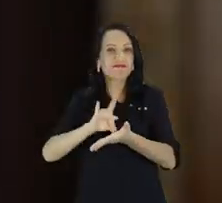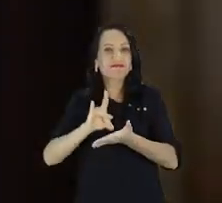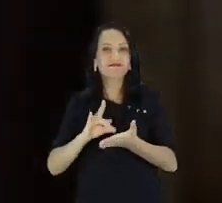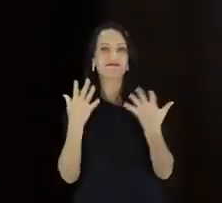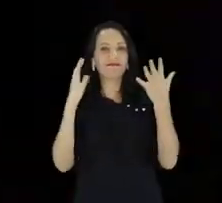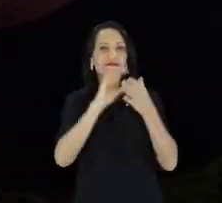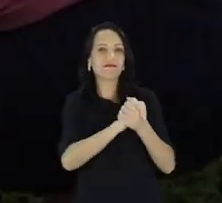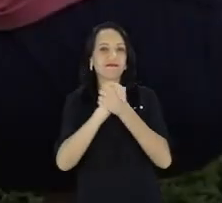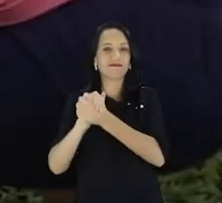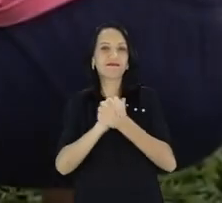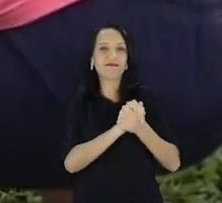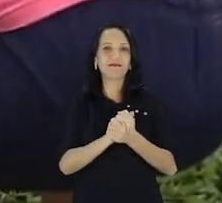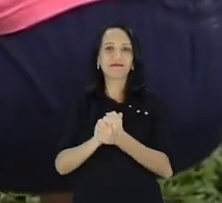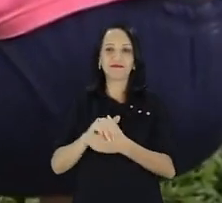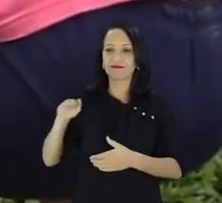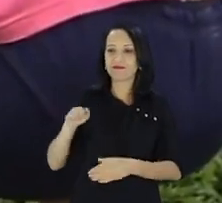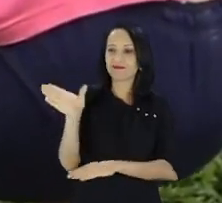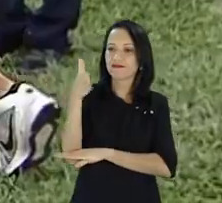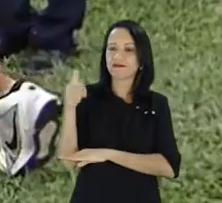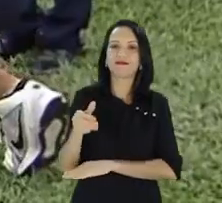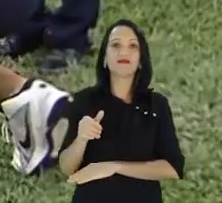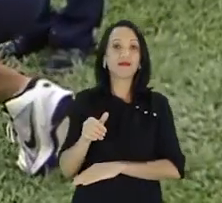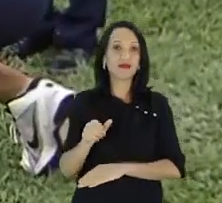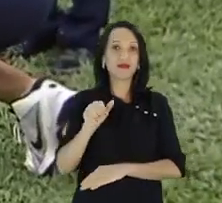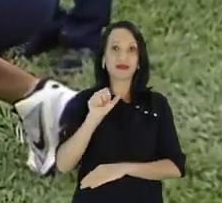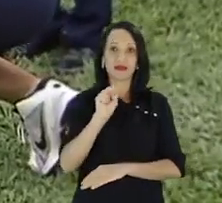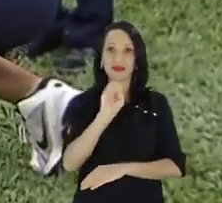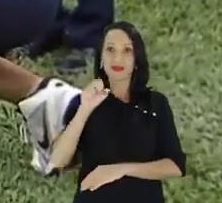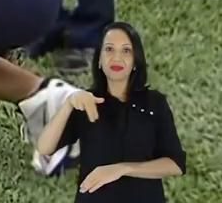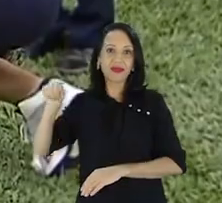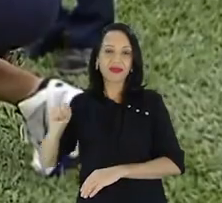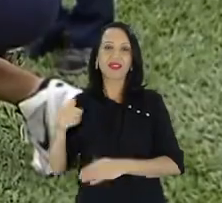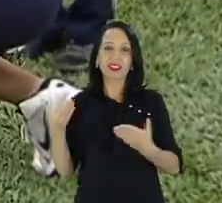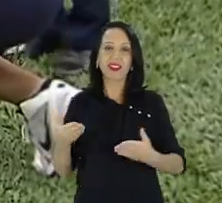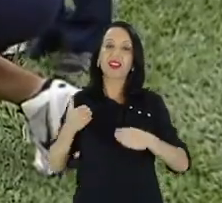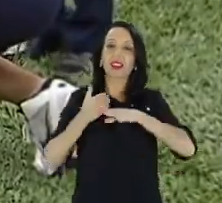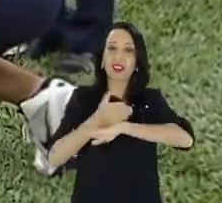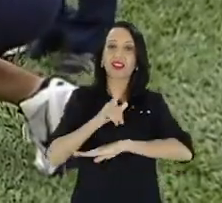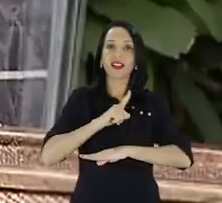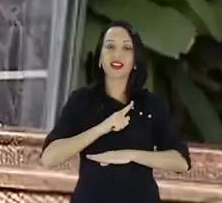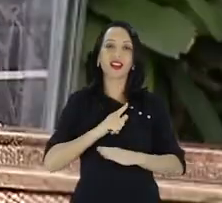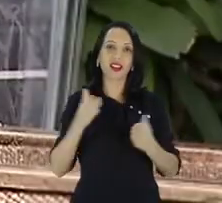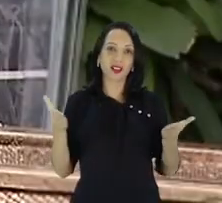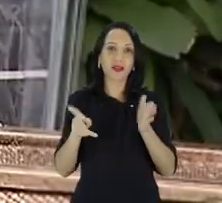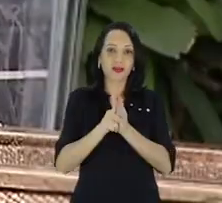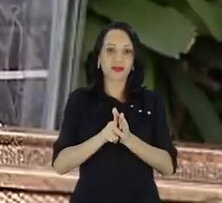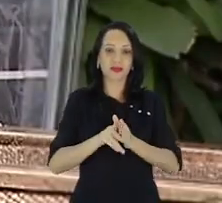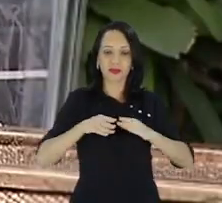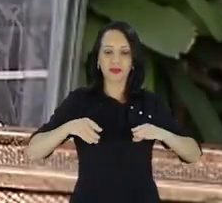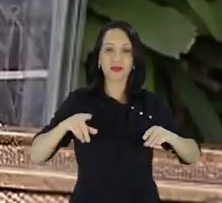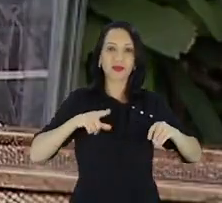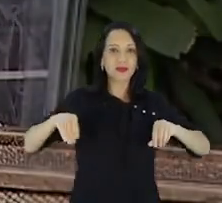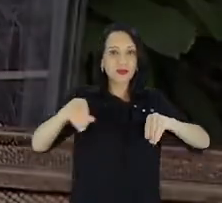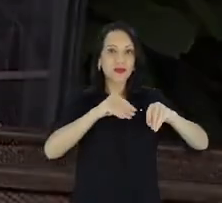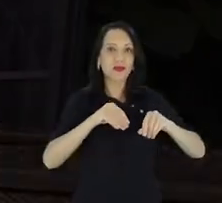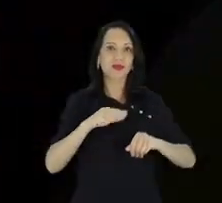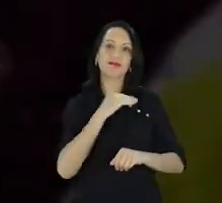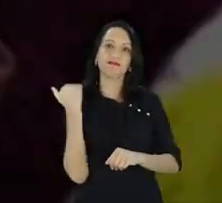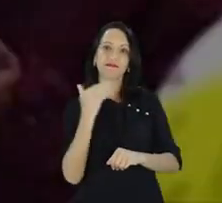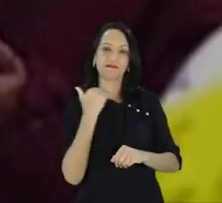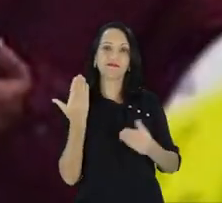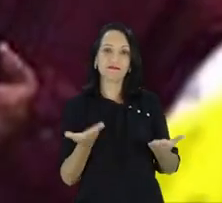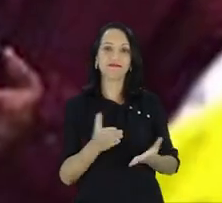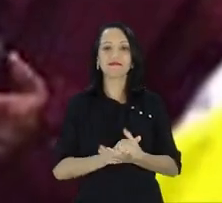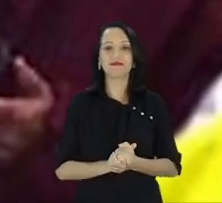homenagear o Ayrton né as pessoas que são fãs acabam indo para o cemitério né e em maio tem até um momento do